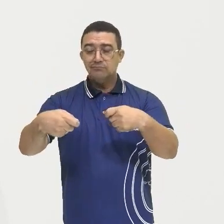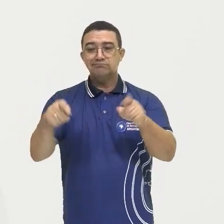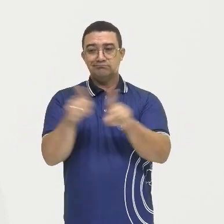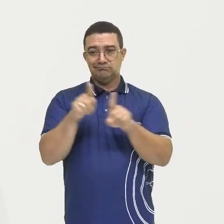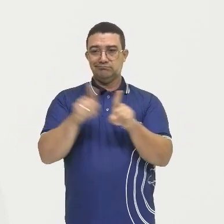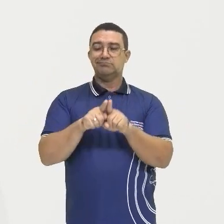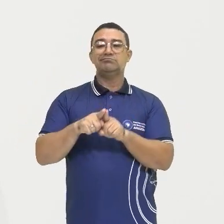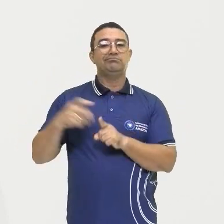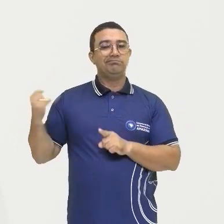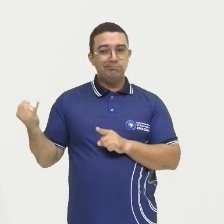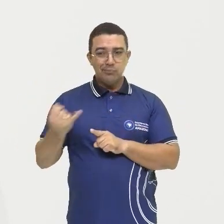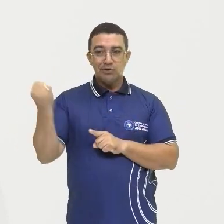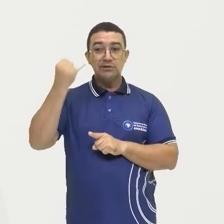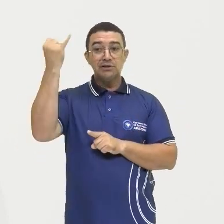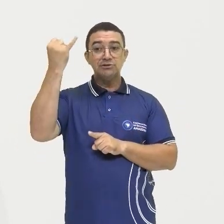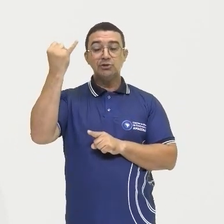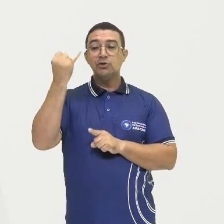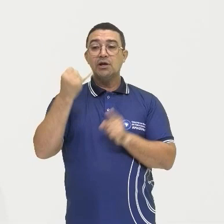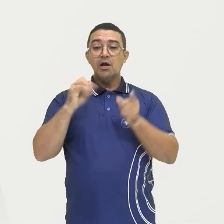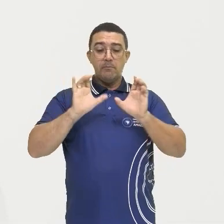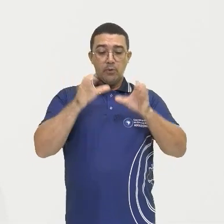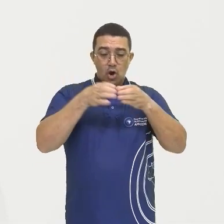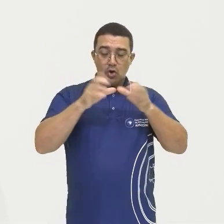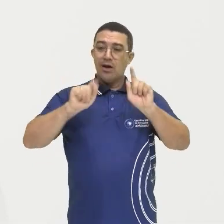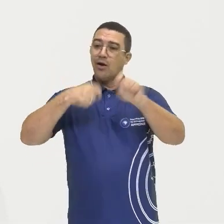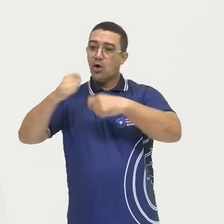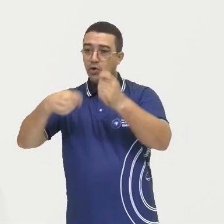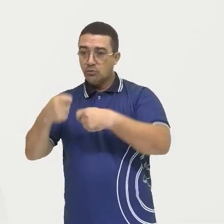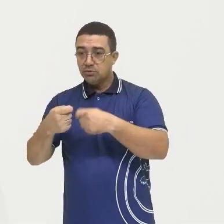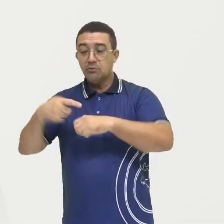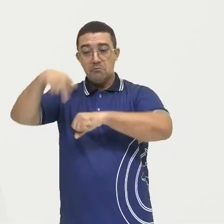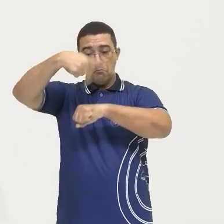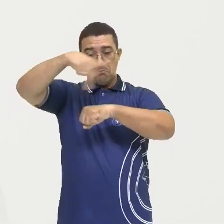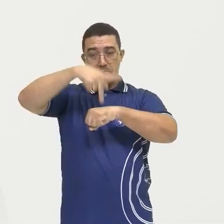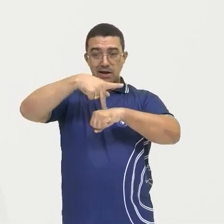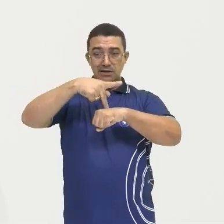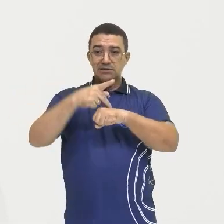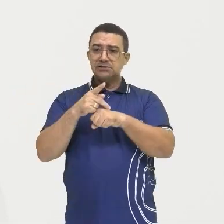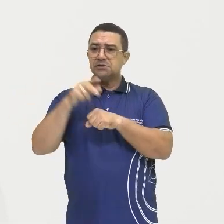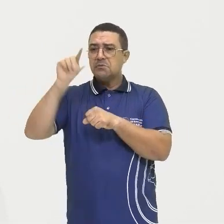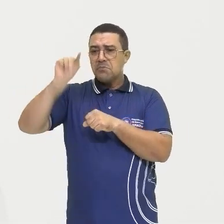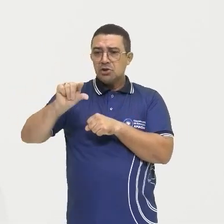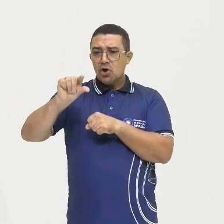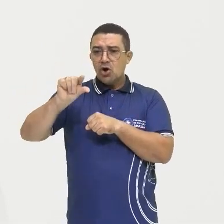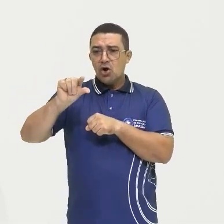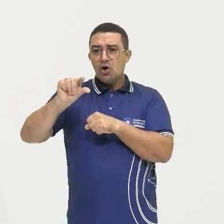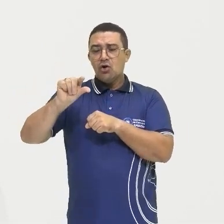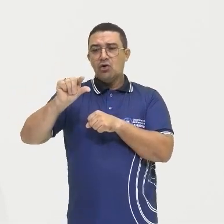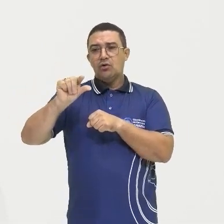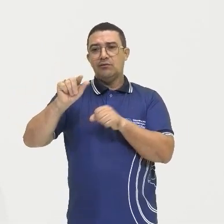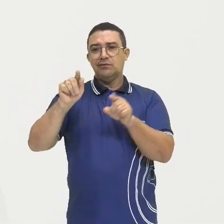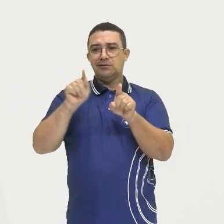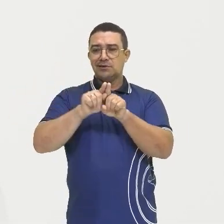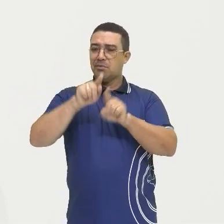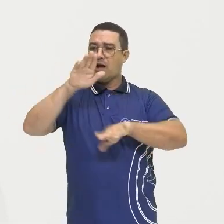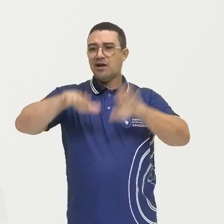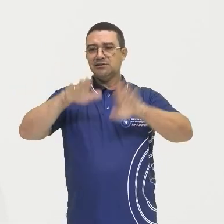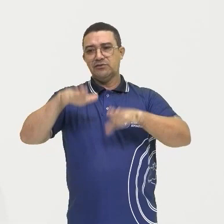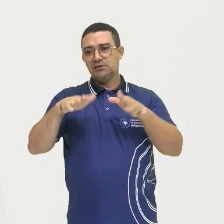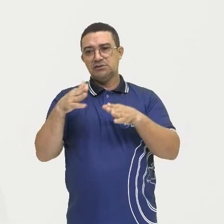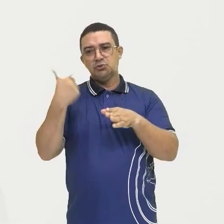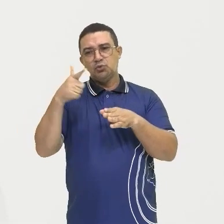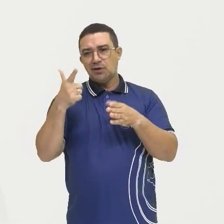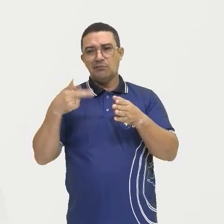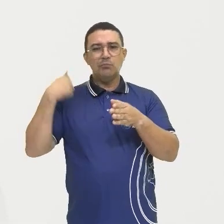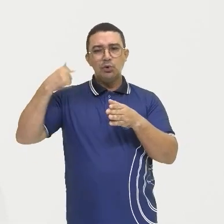ponto importante é que os blocos econômicos servem para aqueles países menores e sem tanta expressão